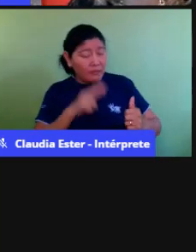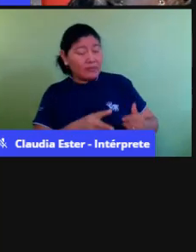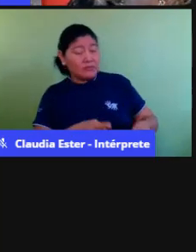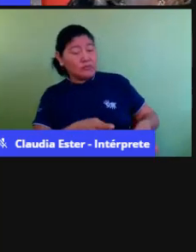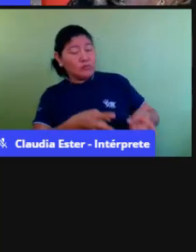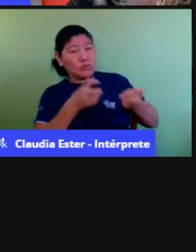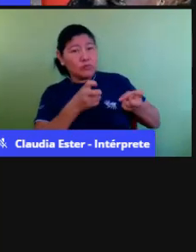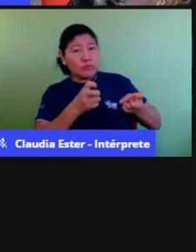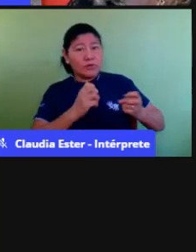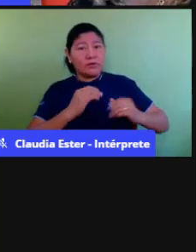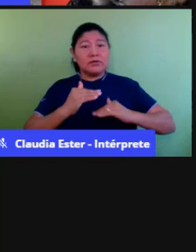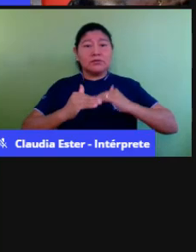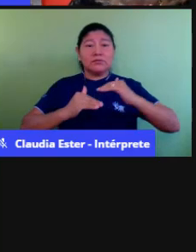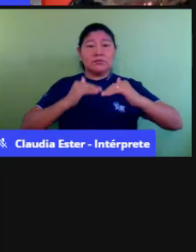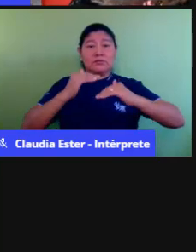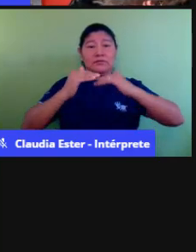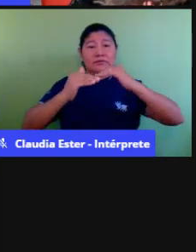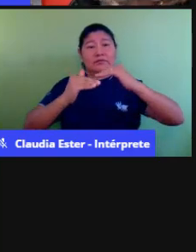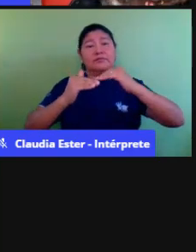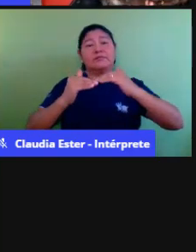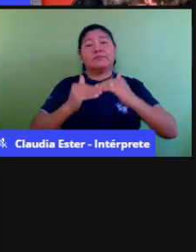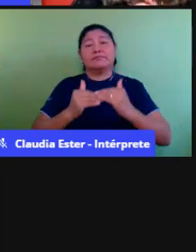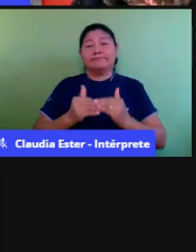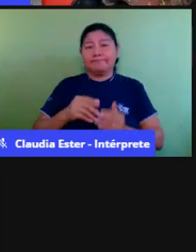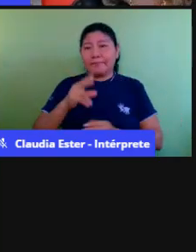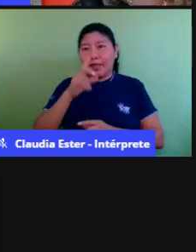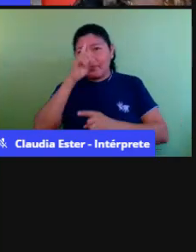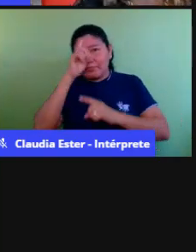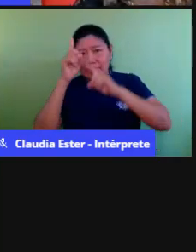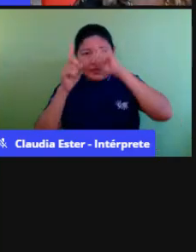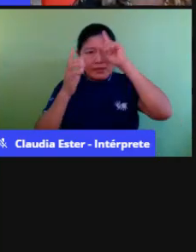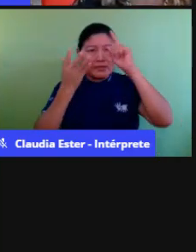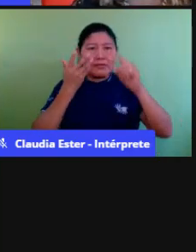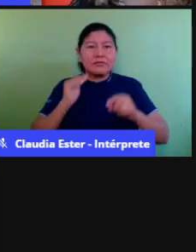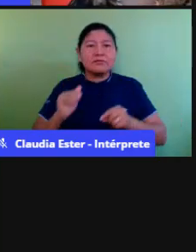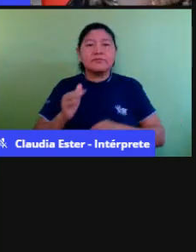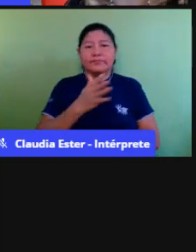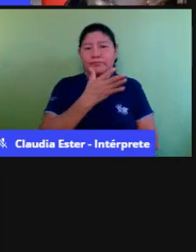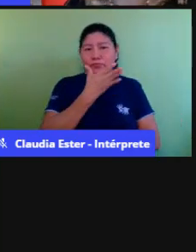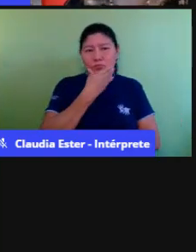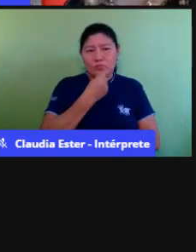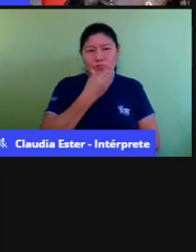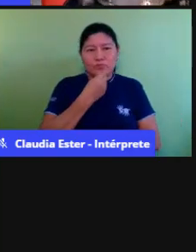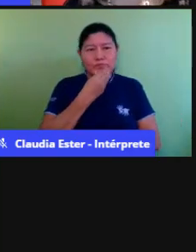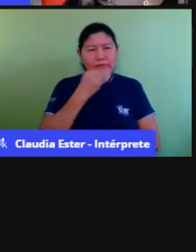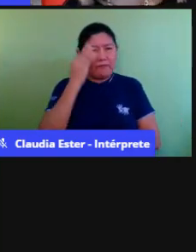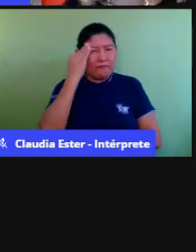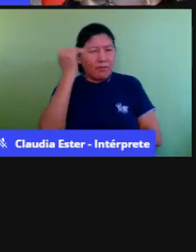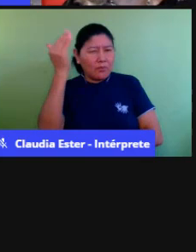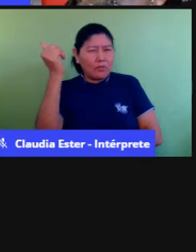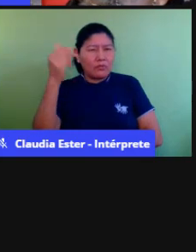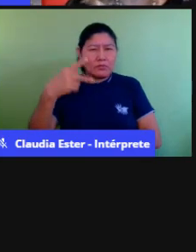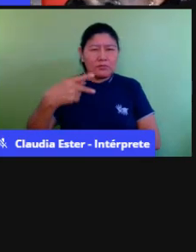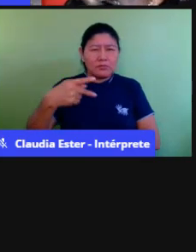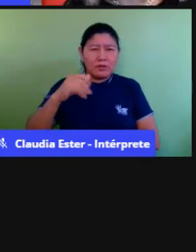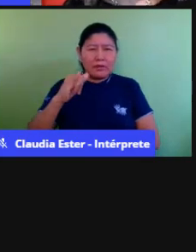da criança. Piaget já dizia que as crianças são pequenos cientistas. Pode